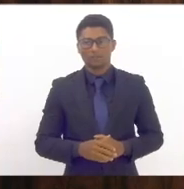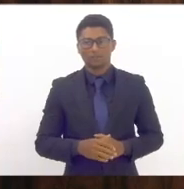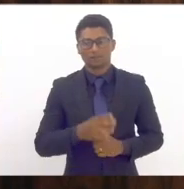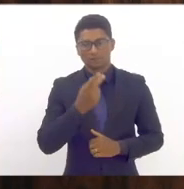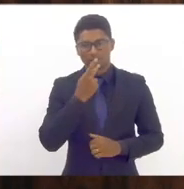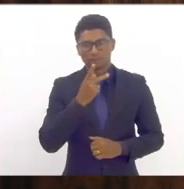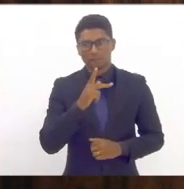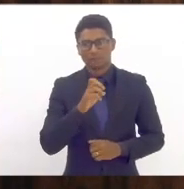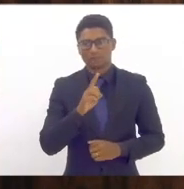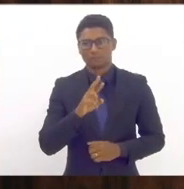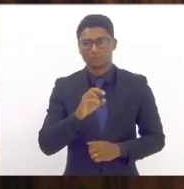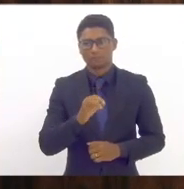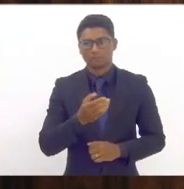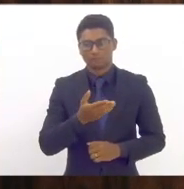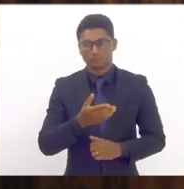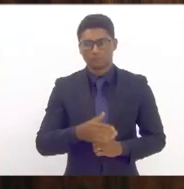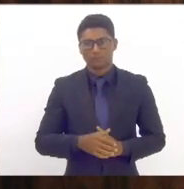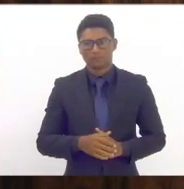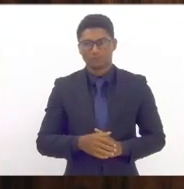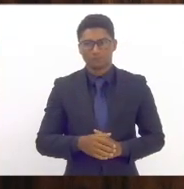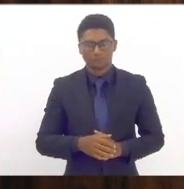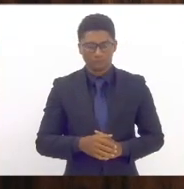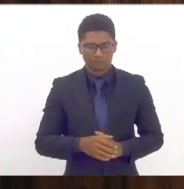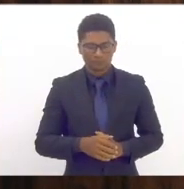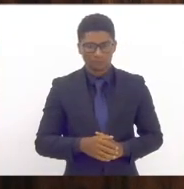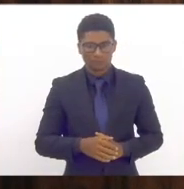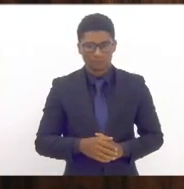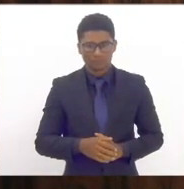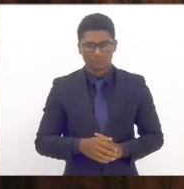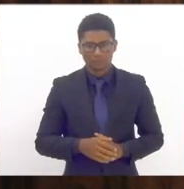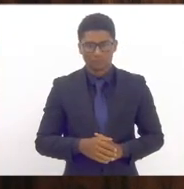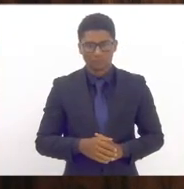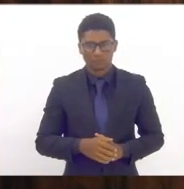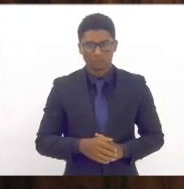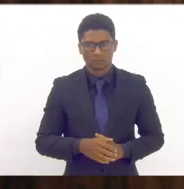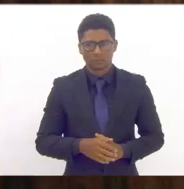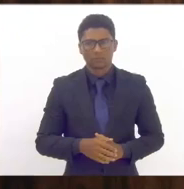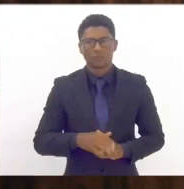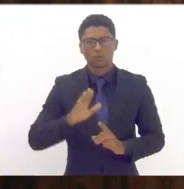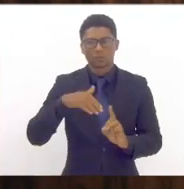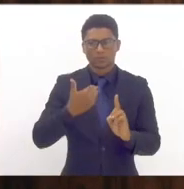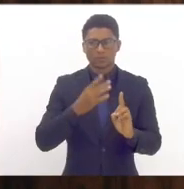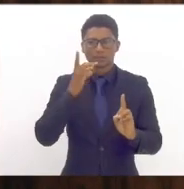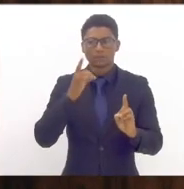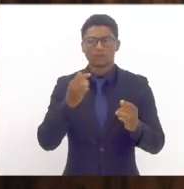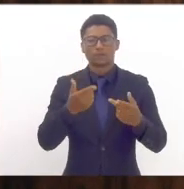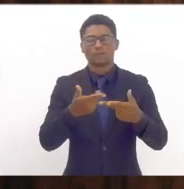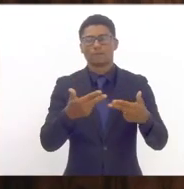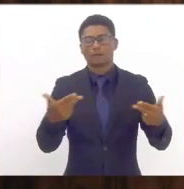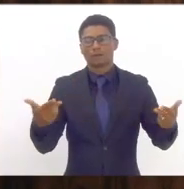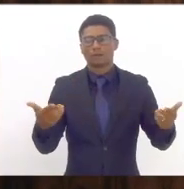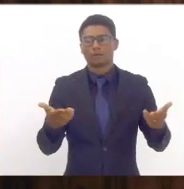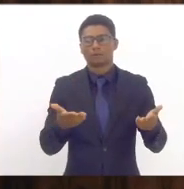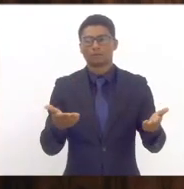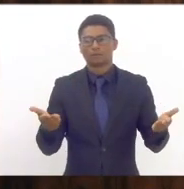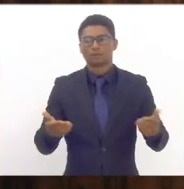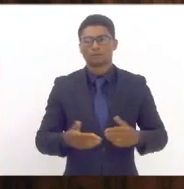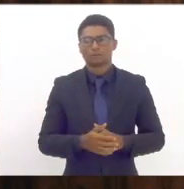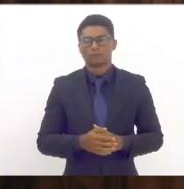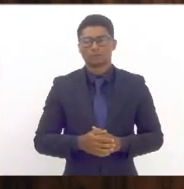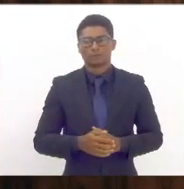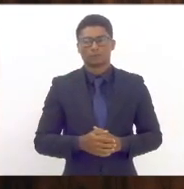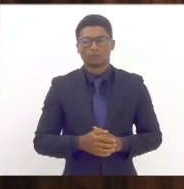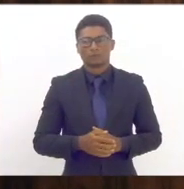de ter aqui nessa casa, nesse momento da homenagem, vários deputados, tem vários vereadores, dá